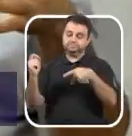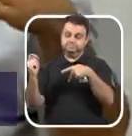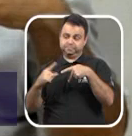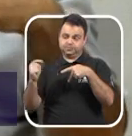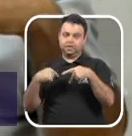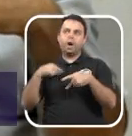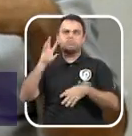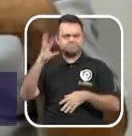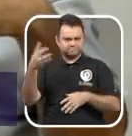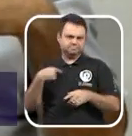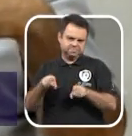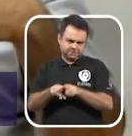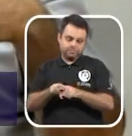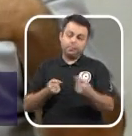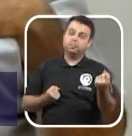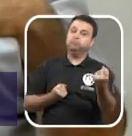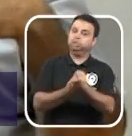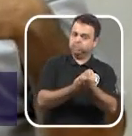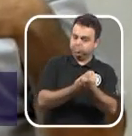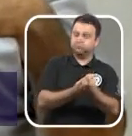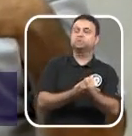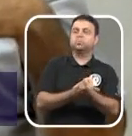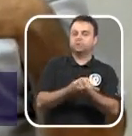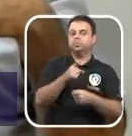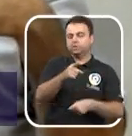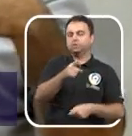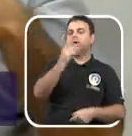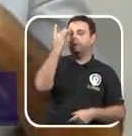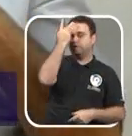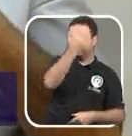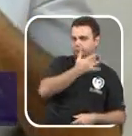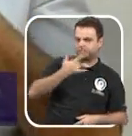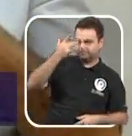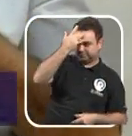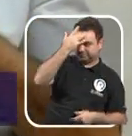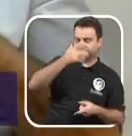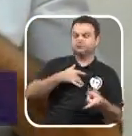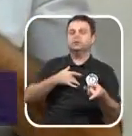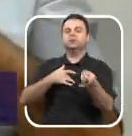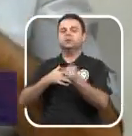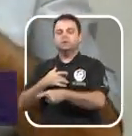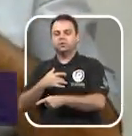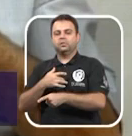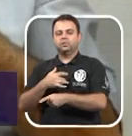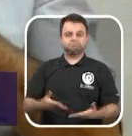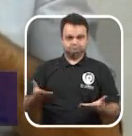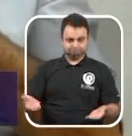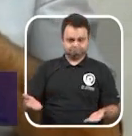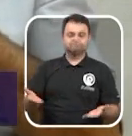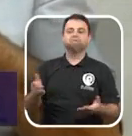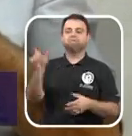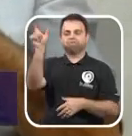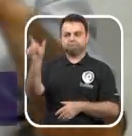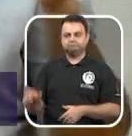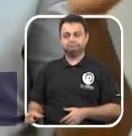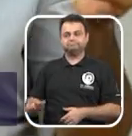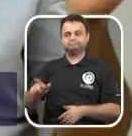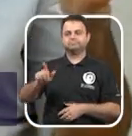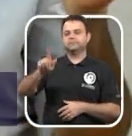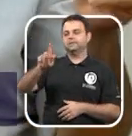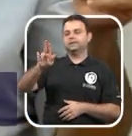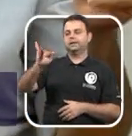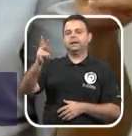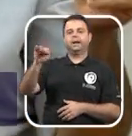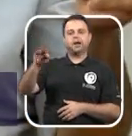apoiou o Haddad e o PT se comprometeu a apoiar o Guilherme para prefeito, o Guilherme Boulos para prefeito. E cumpriu esse acordo. Já